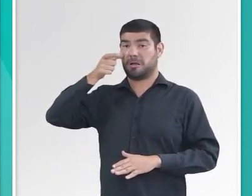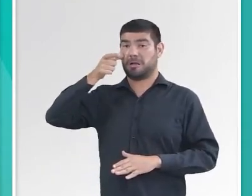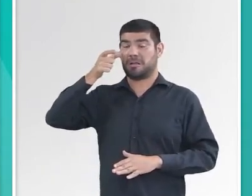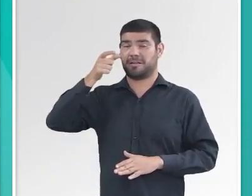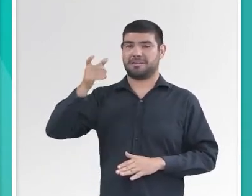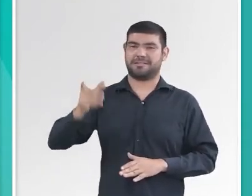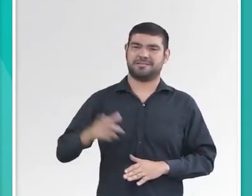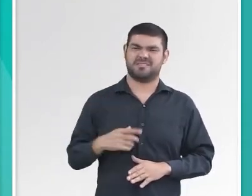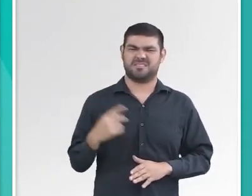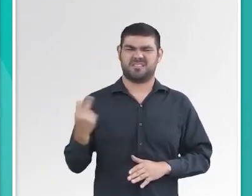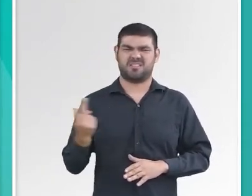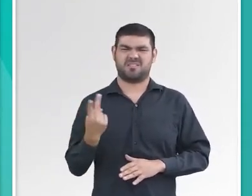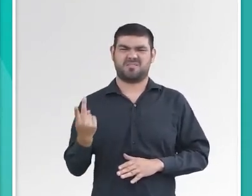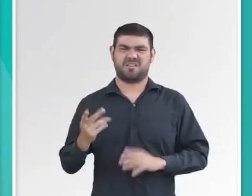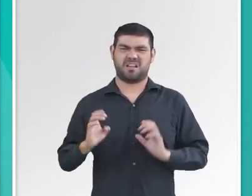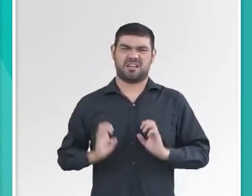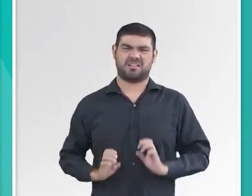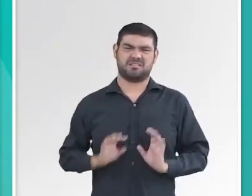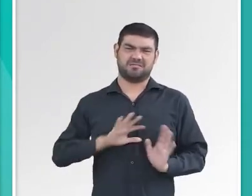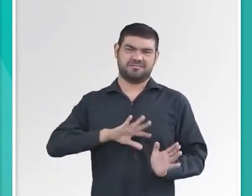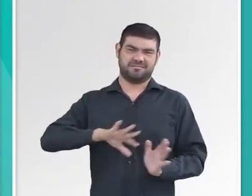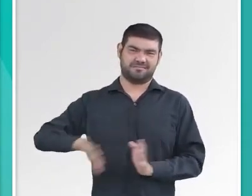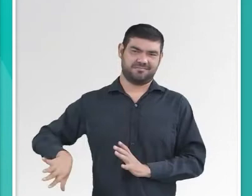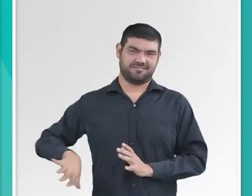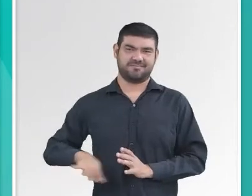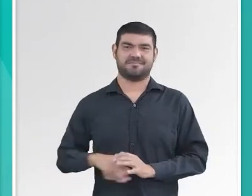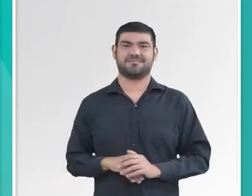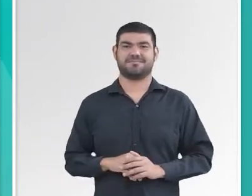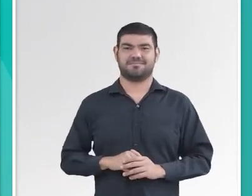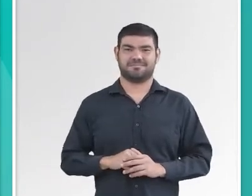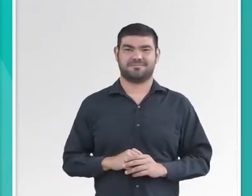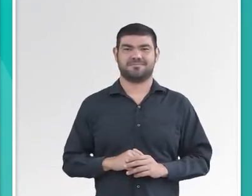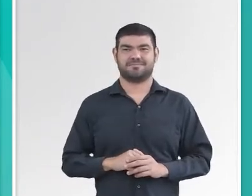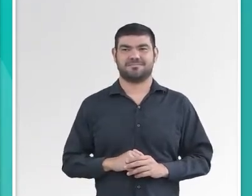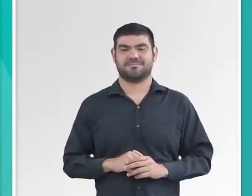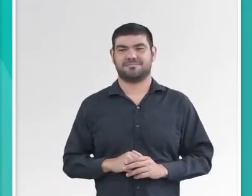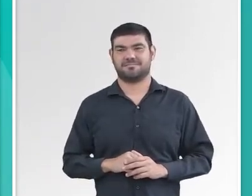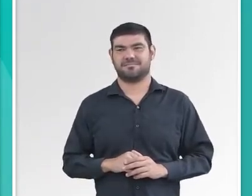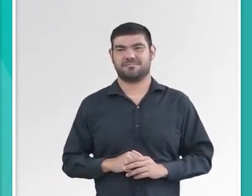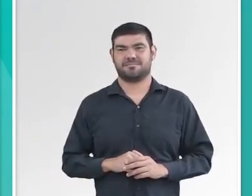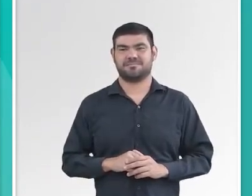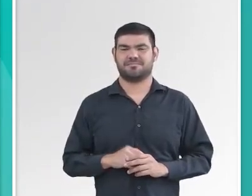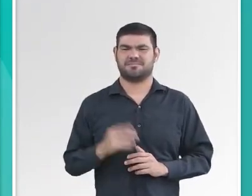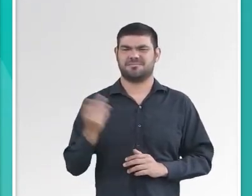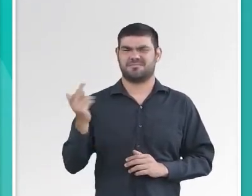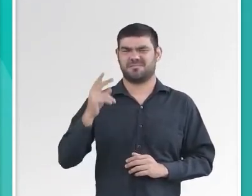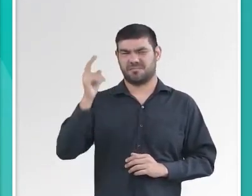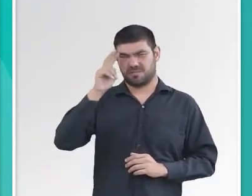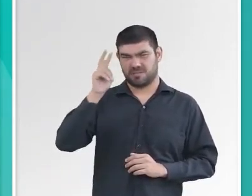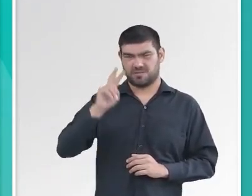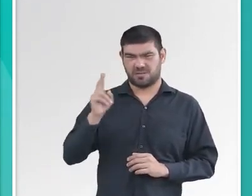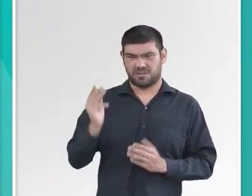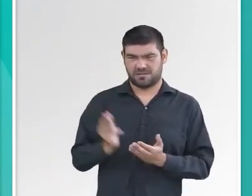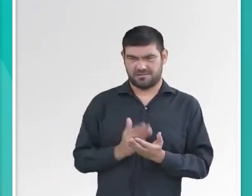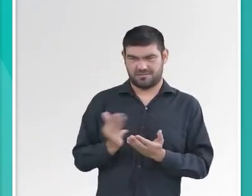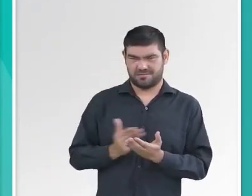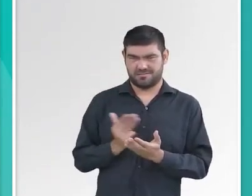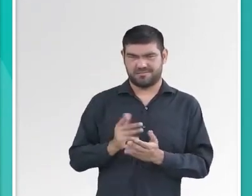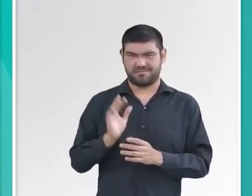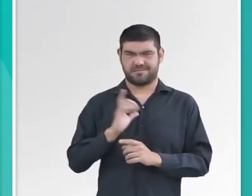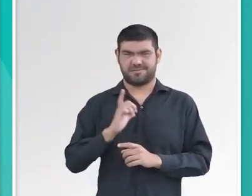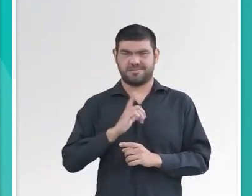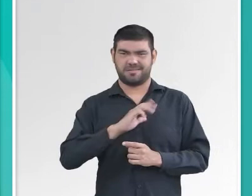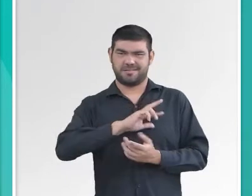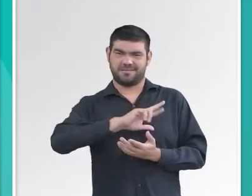os valores, como a gente viu lá em o caso da vara, com Damião, que preferiu ajudar assim a